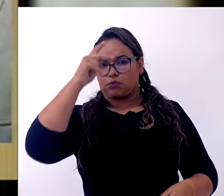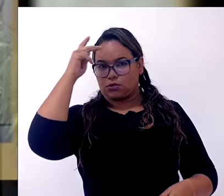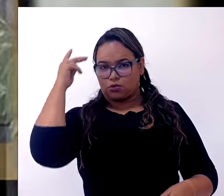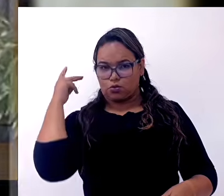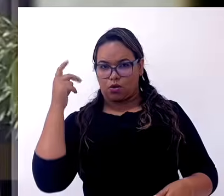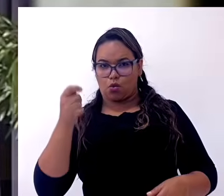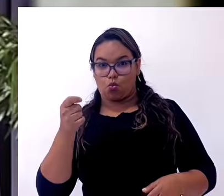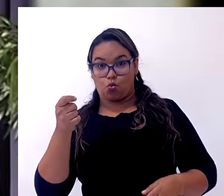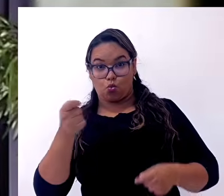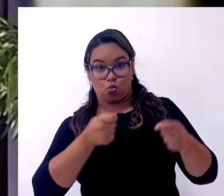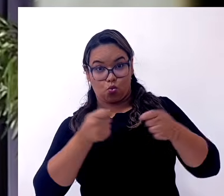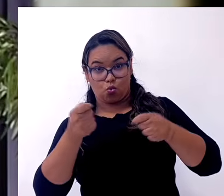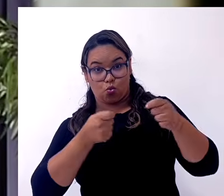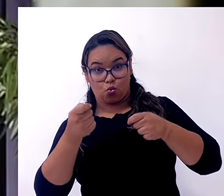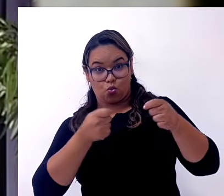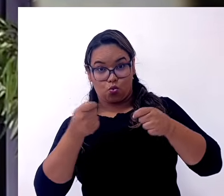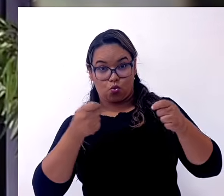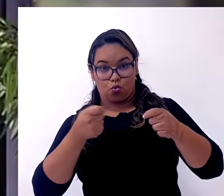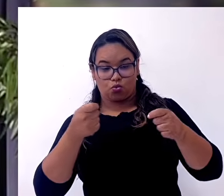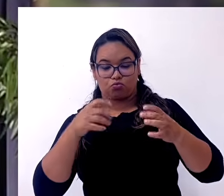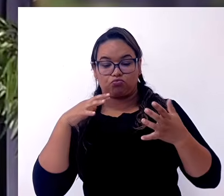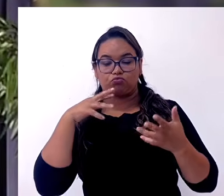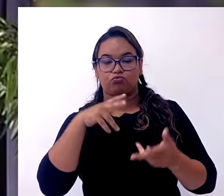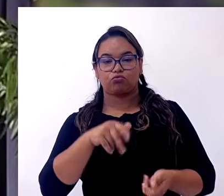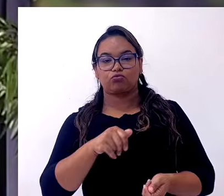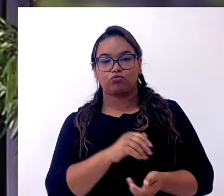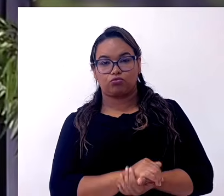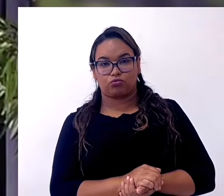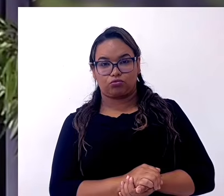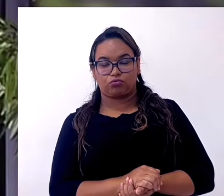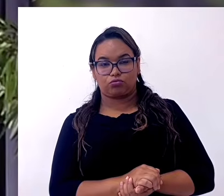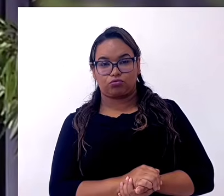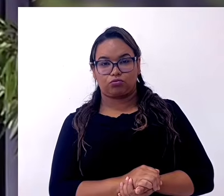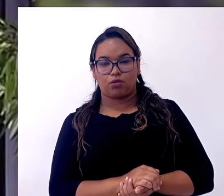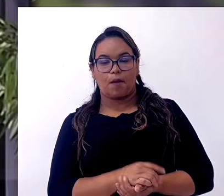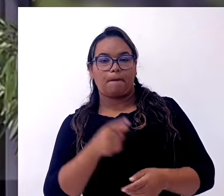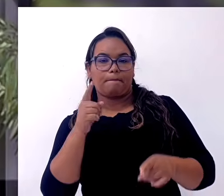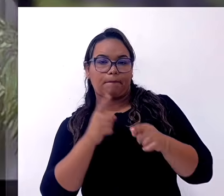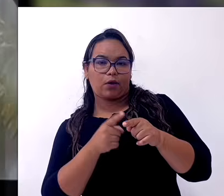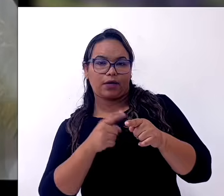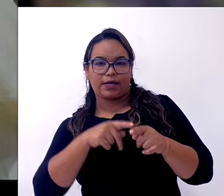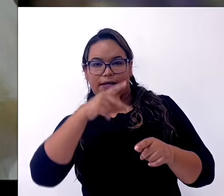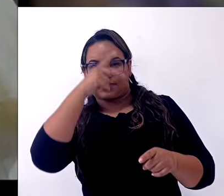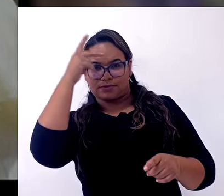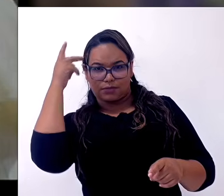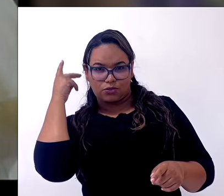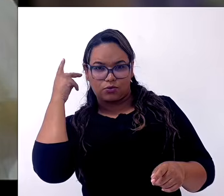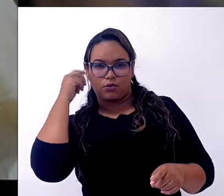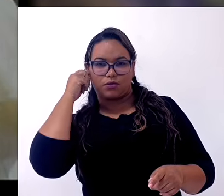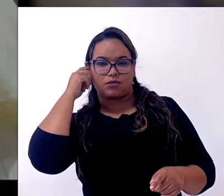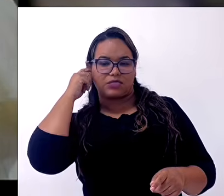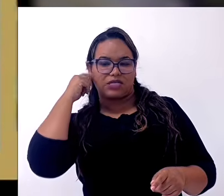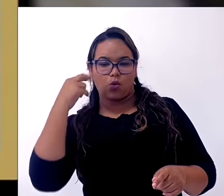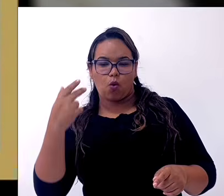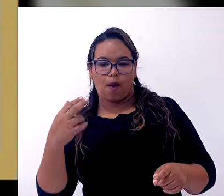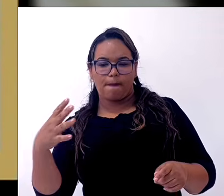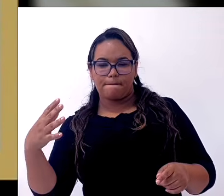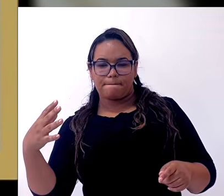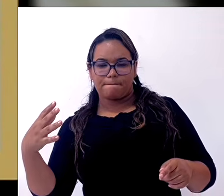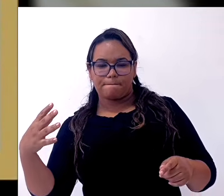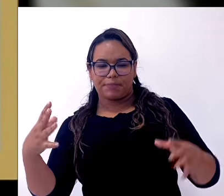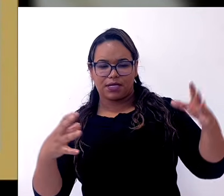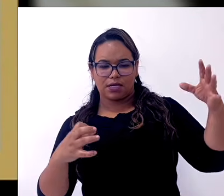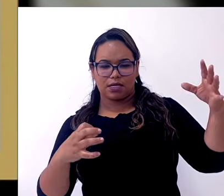quando falamos de pessoas como Bono, quando falamos de líderes políticos do mundo, todos parecem estar prestando reverência